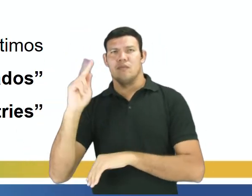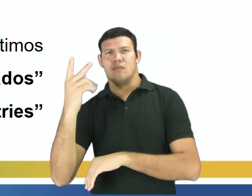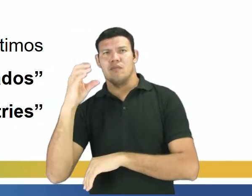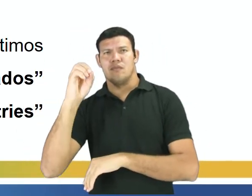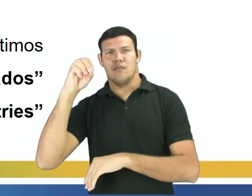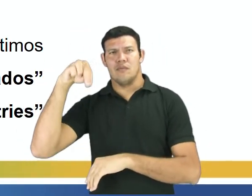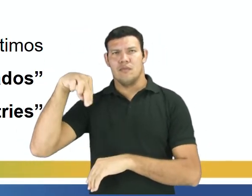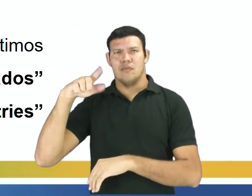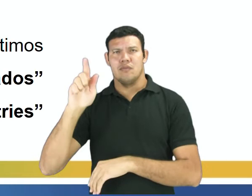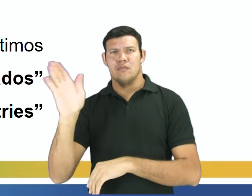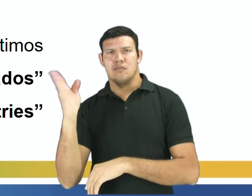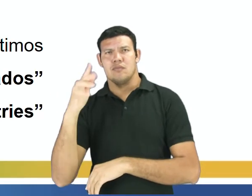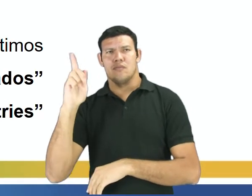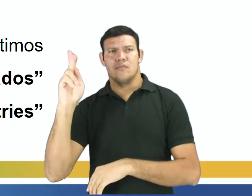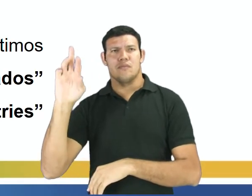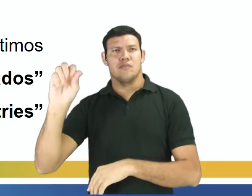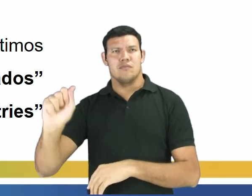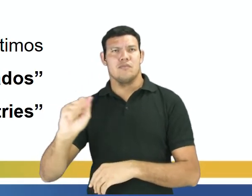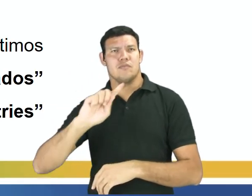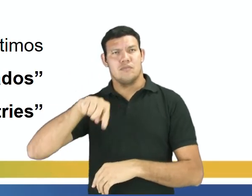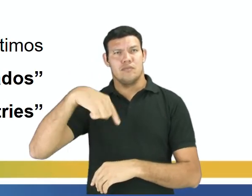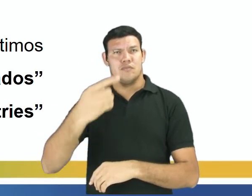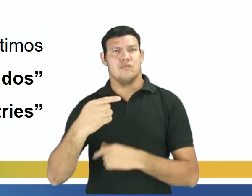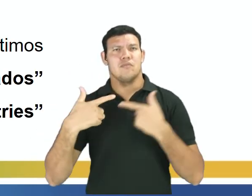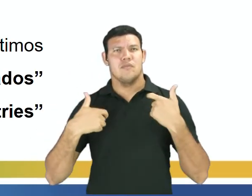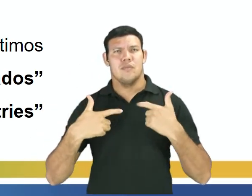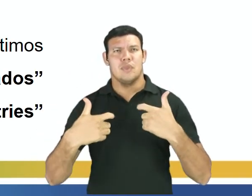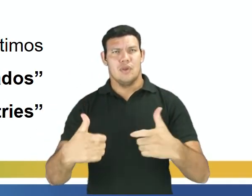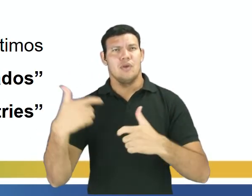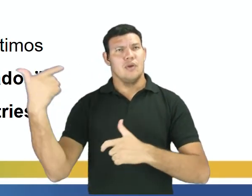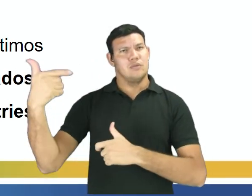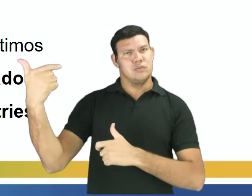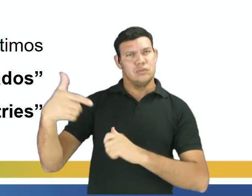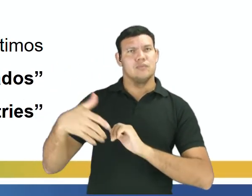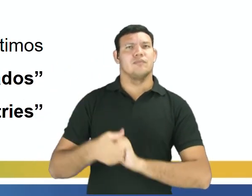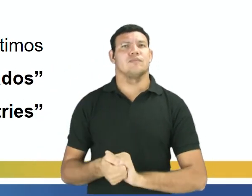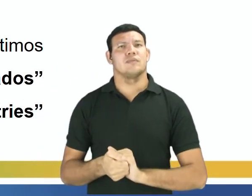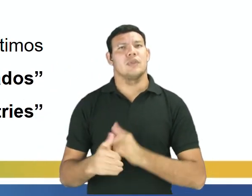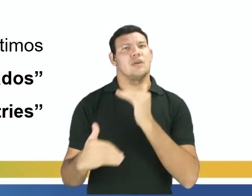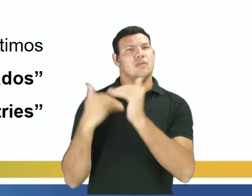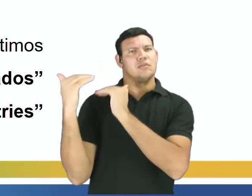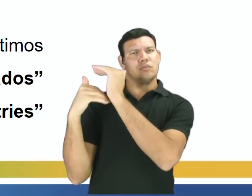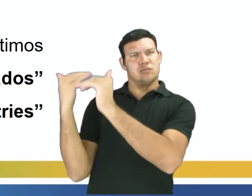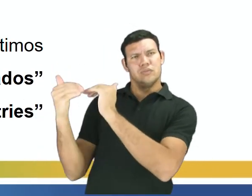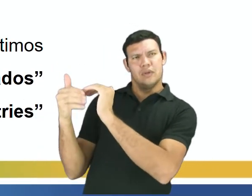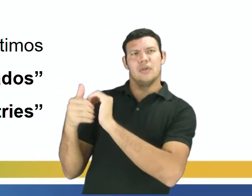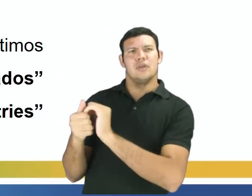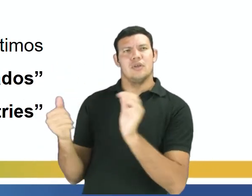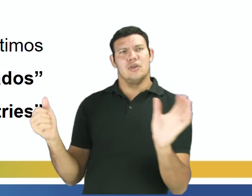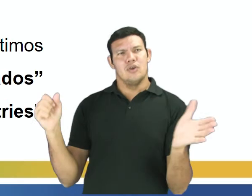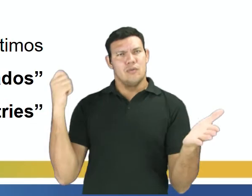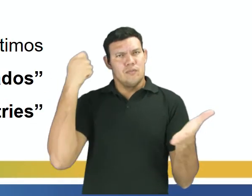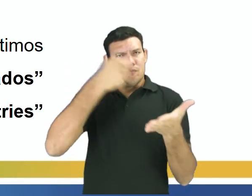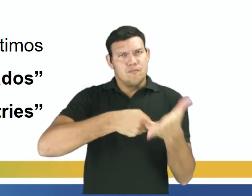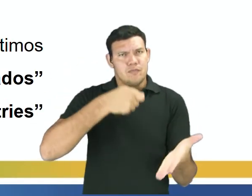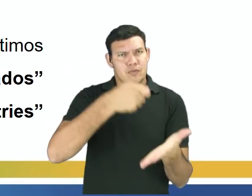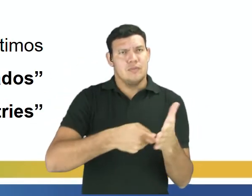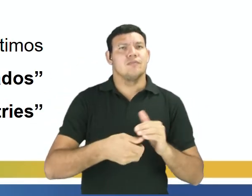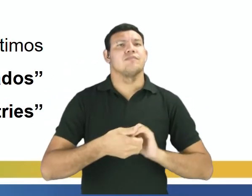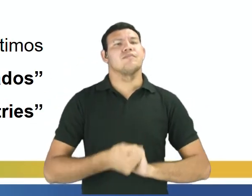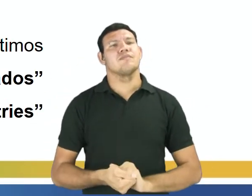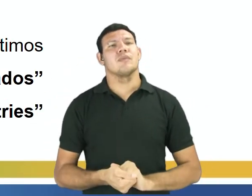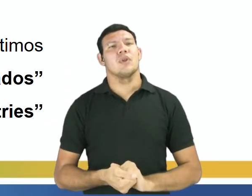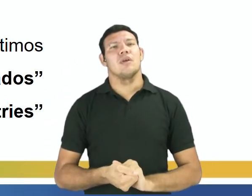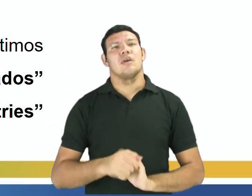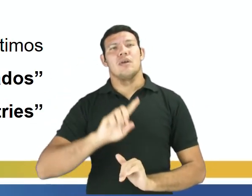consolidada após a Segunda Guerra Mundial. Uma outra forma que se tornou bastante comum nos últimos anos é denominá-lo de novos